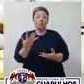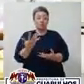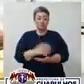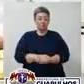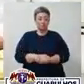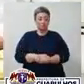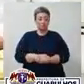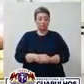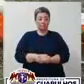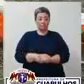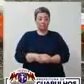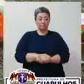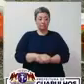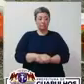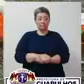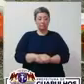Quanto que vai se colocar aí.